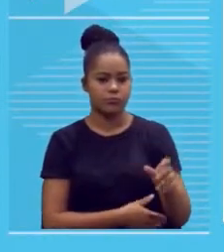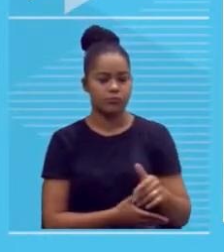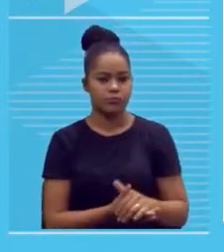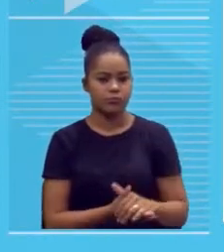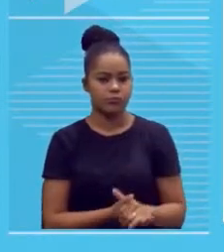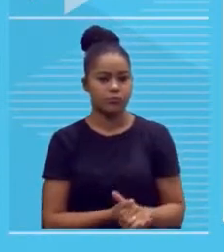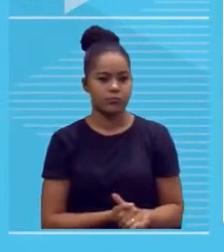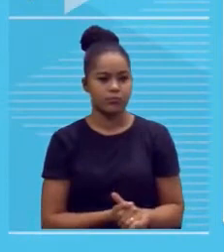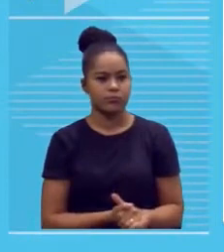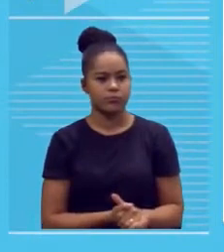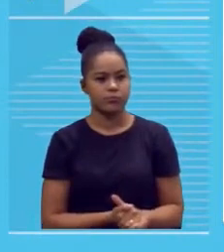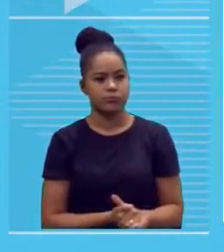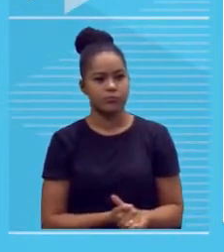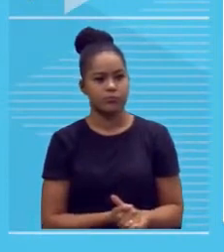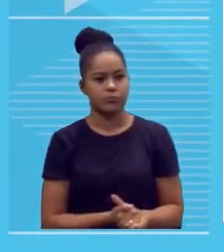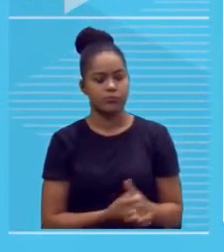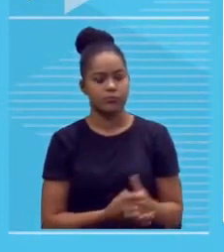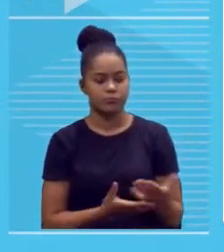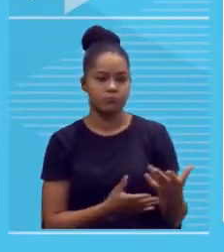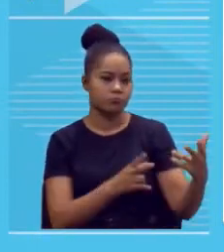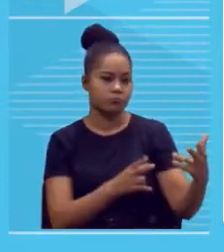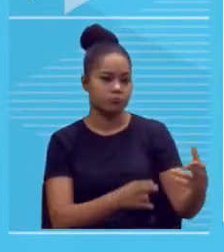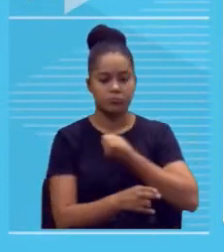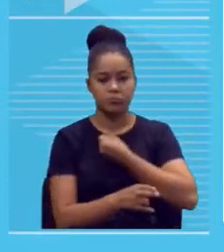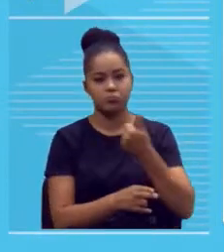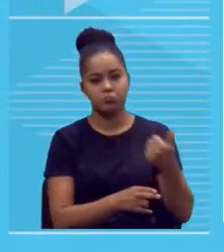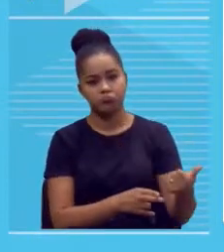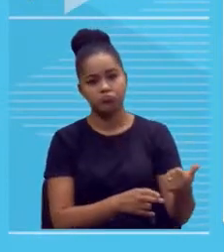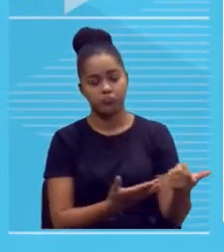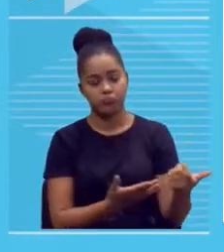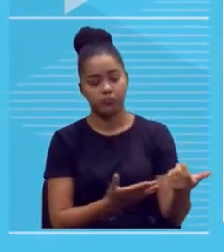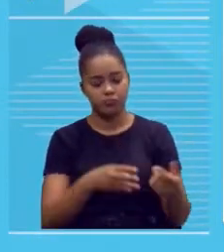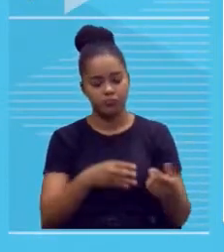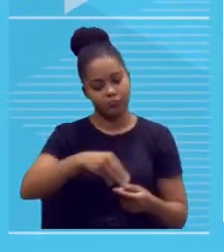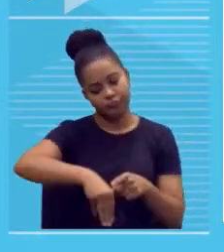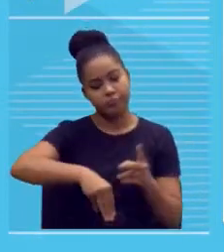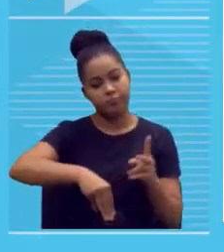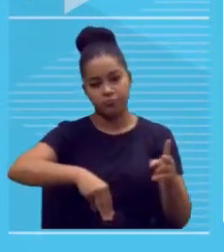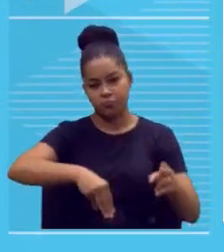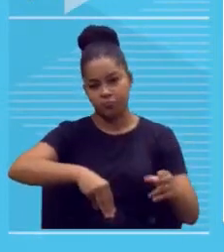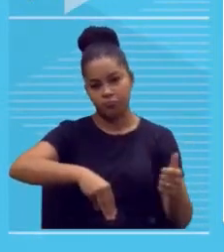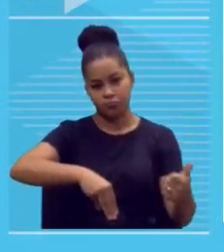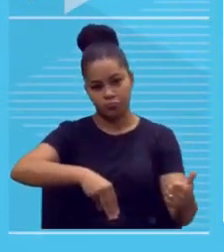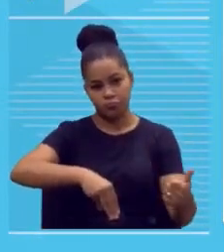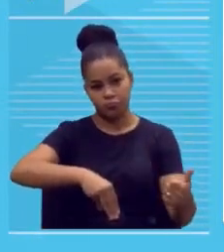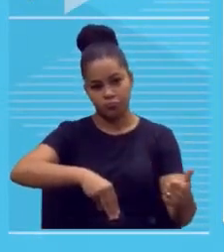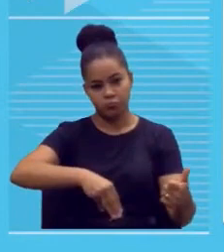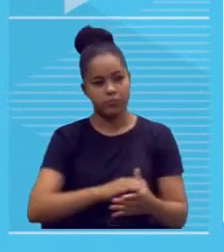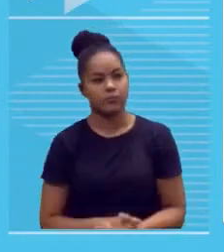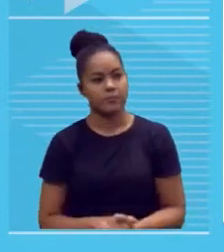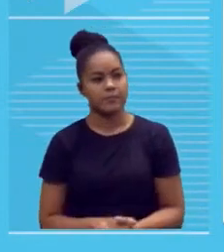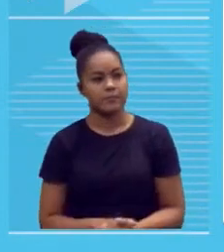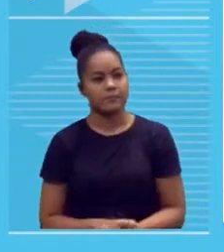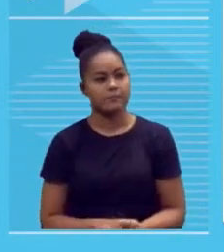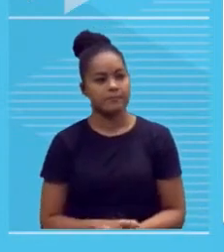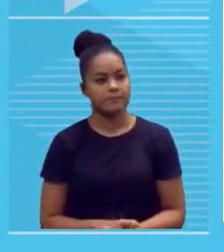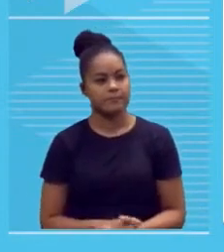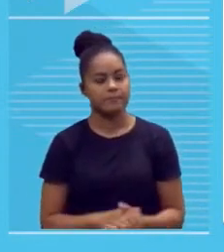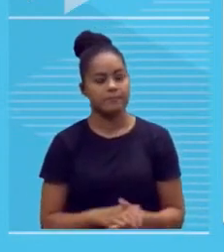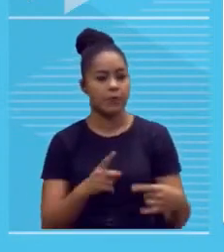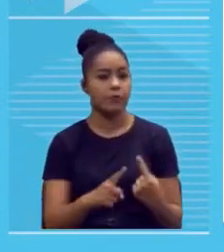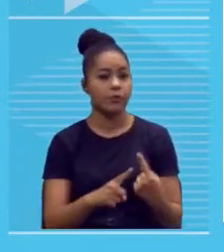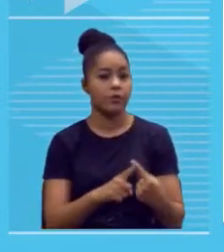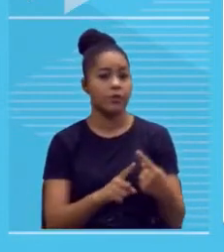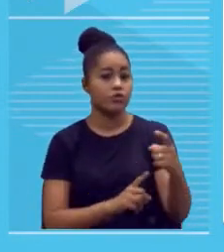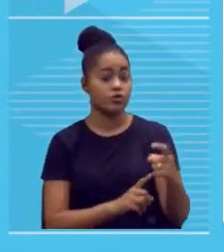45? É 1. Professor, o m deu 1. Vezes x menos o valor do